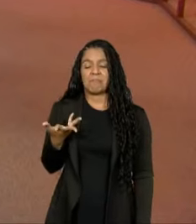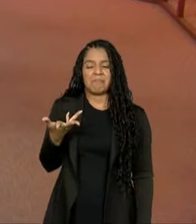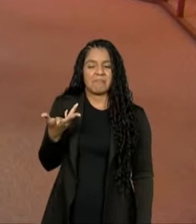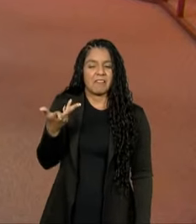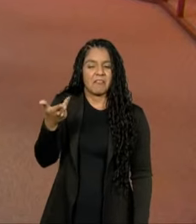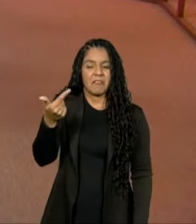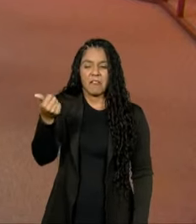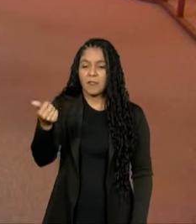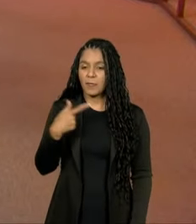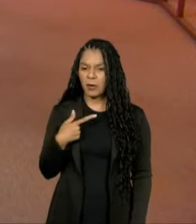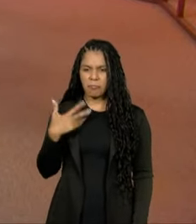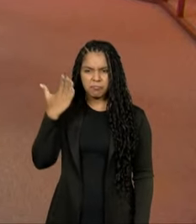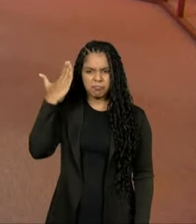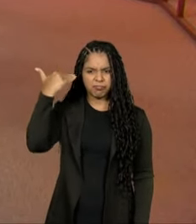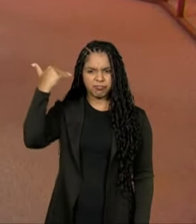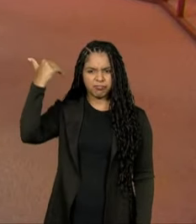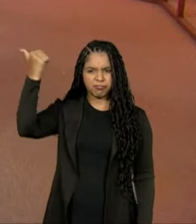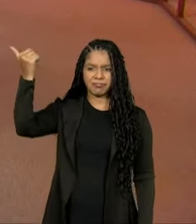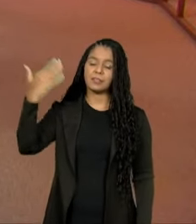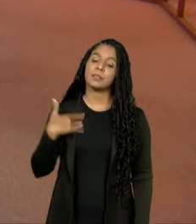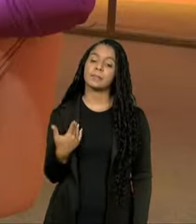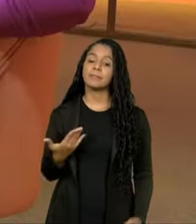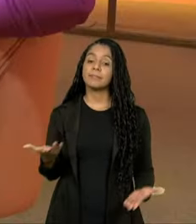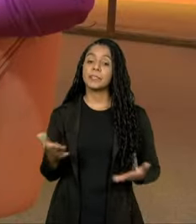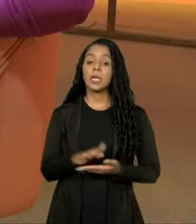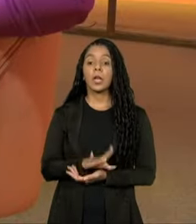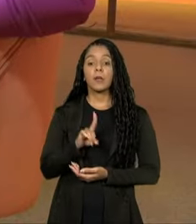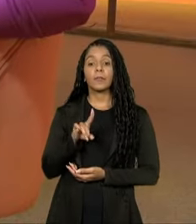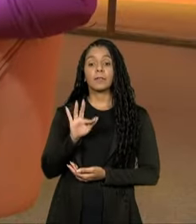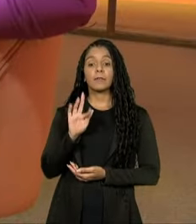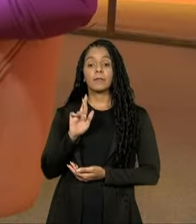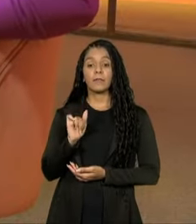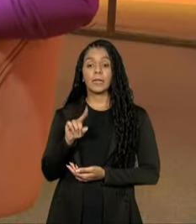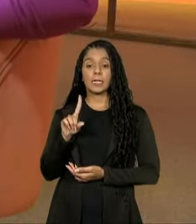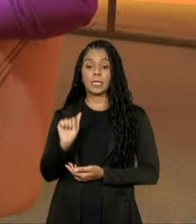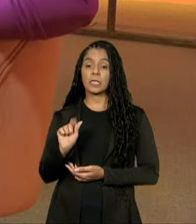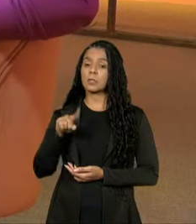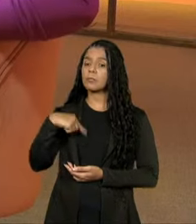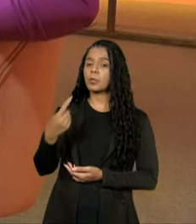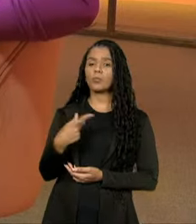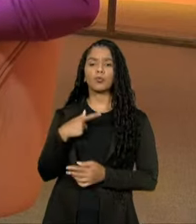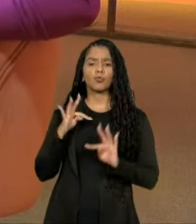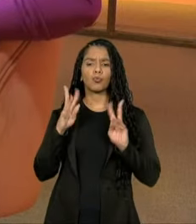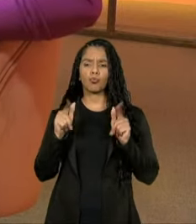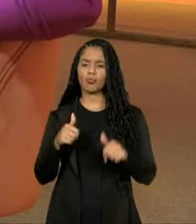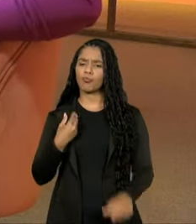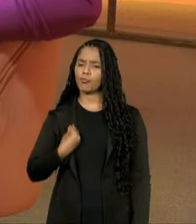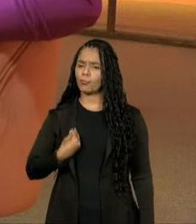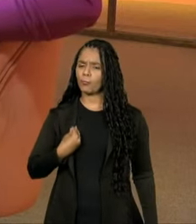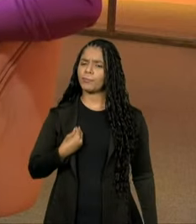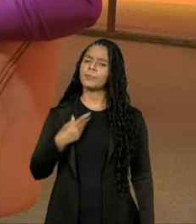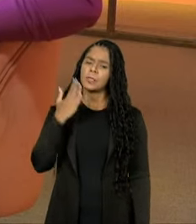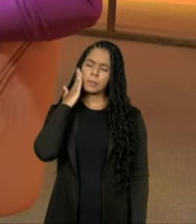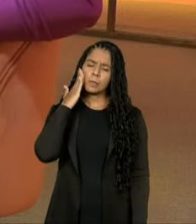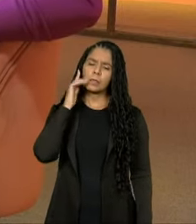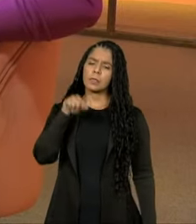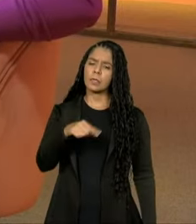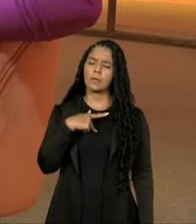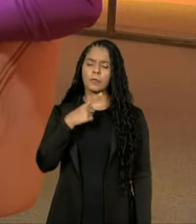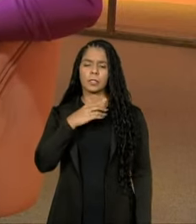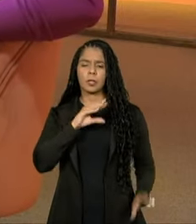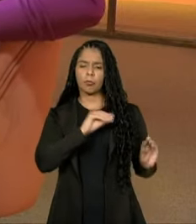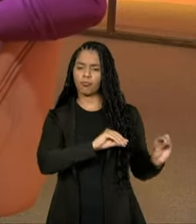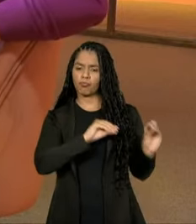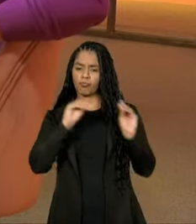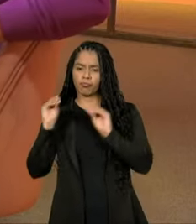imensa, que a gente estava conversando aqui agora com o Freixo. Agora, você, Fernandinha, depois de tudo que você passou, eu sei que você foi até para um exílio, né? Que você